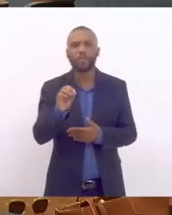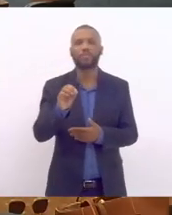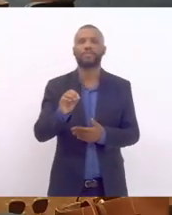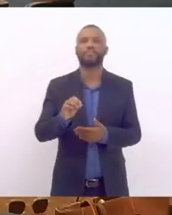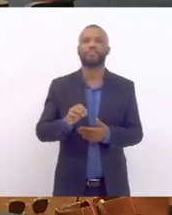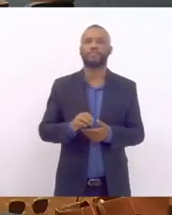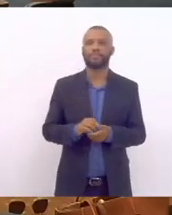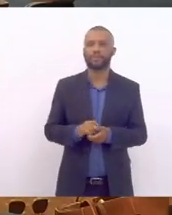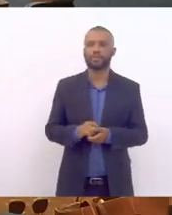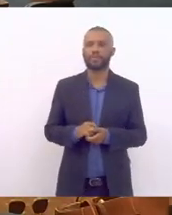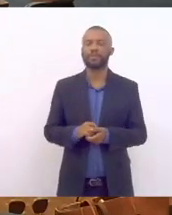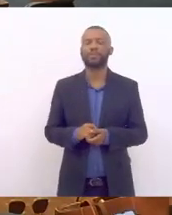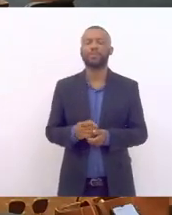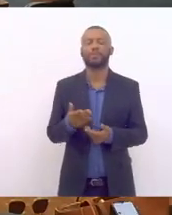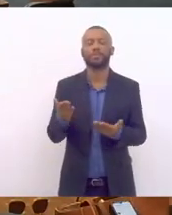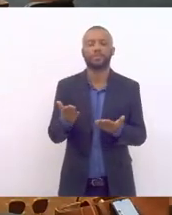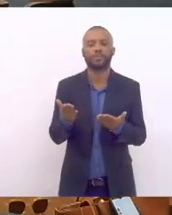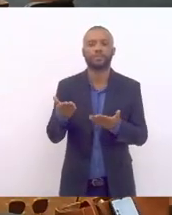me chamar